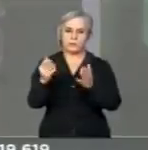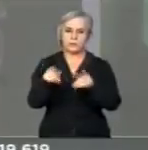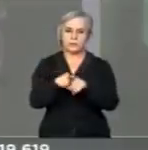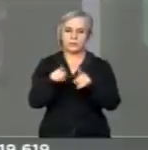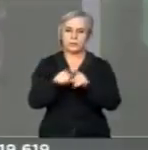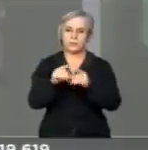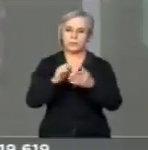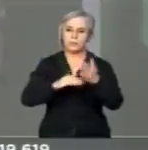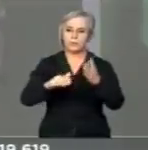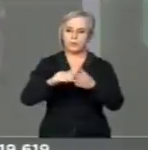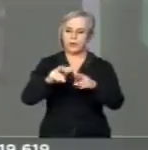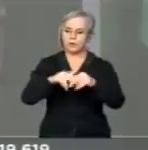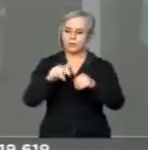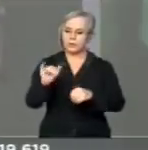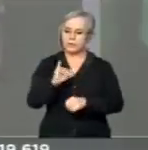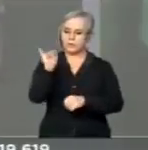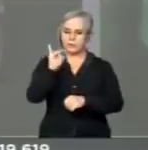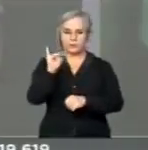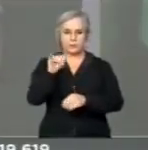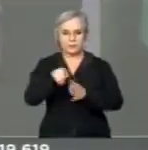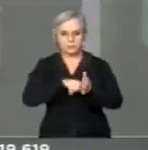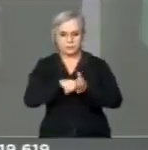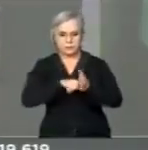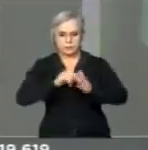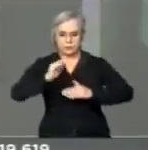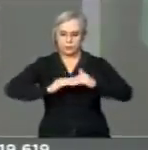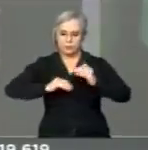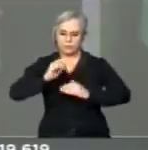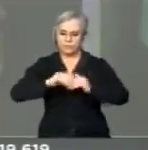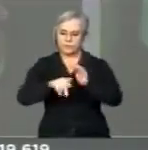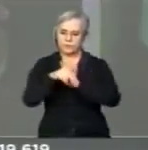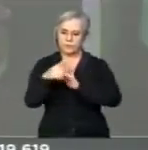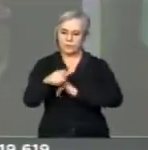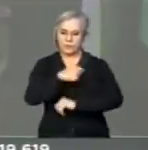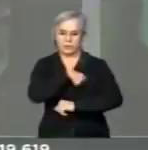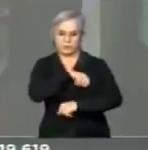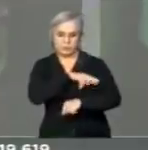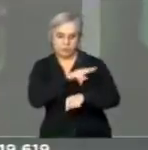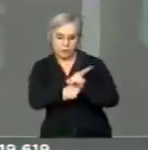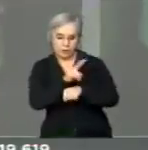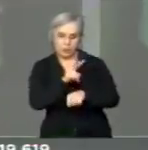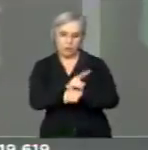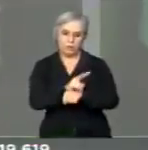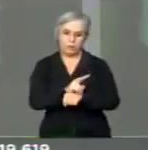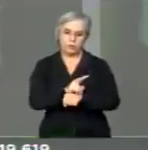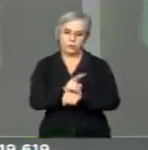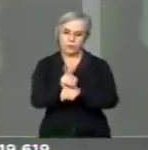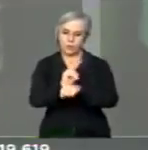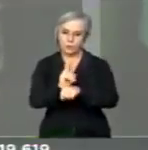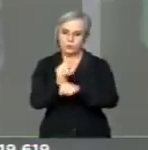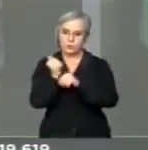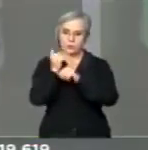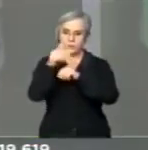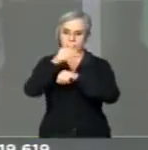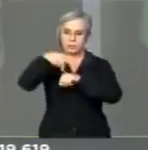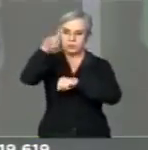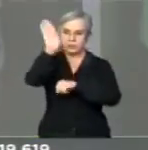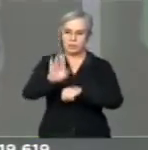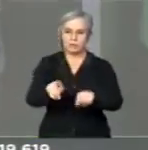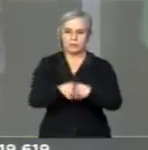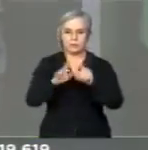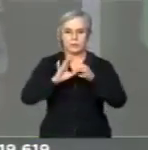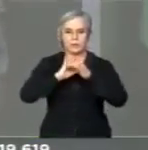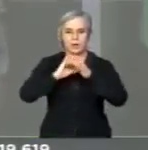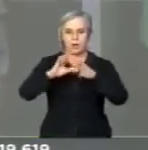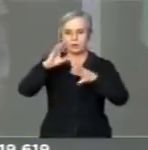pelas importantes ações em prol das prerrogativas profissionais e da identidade nacional dos auditores de controle externo do Brasil, da autonomia e